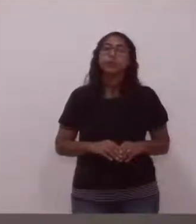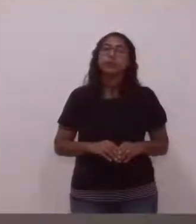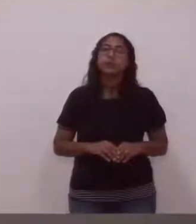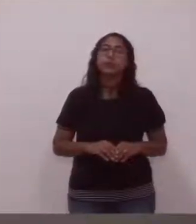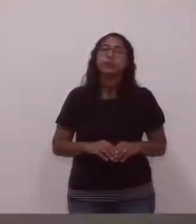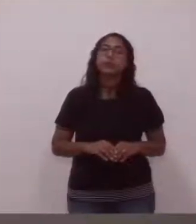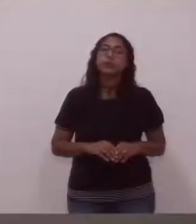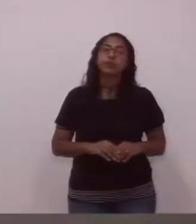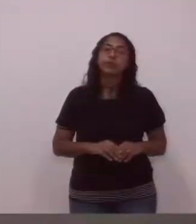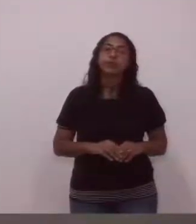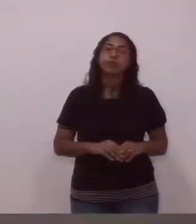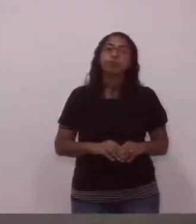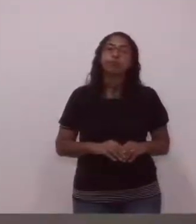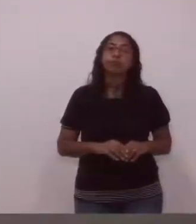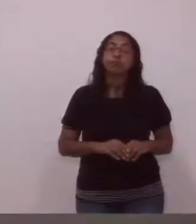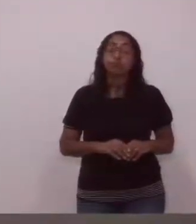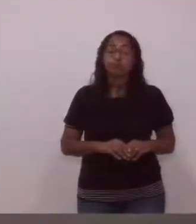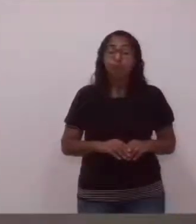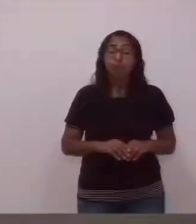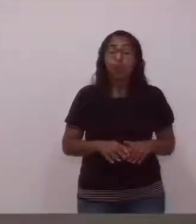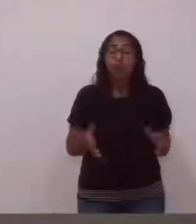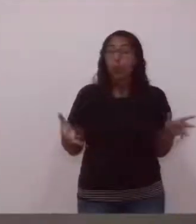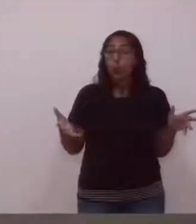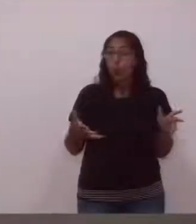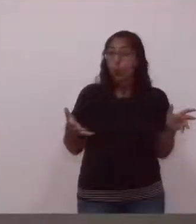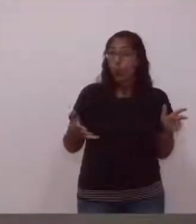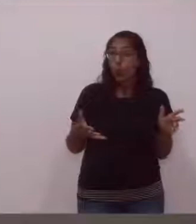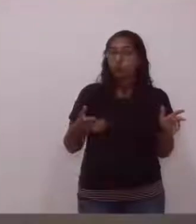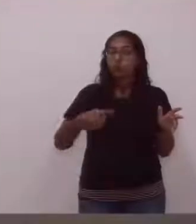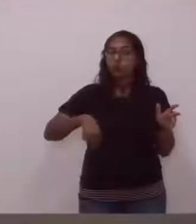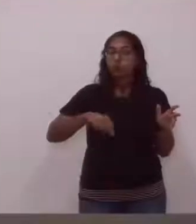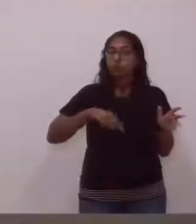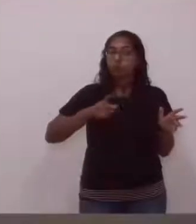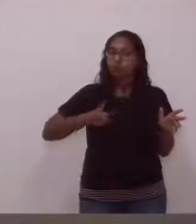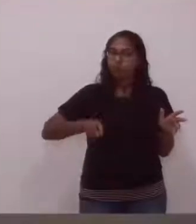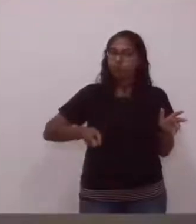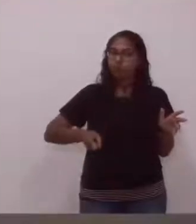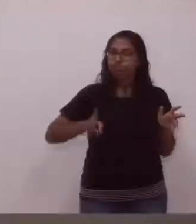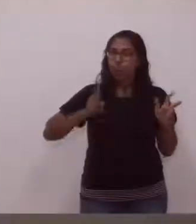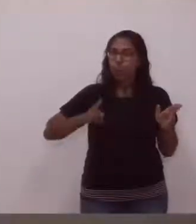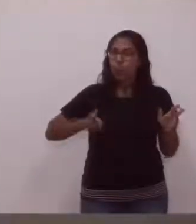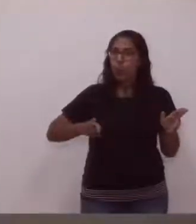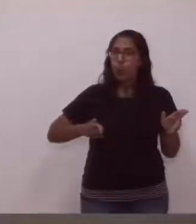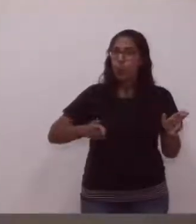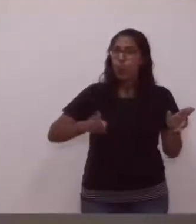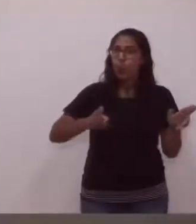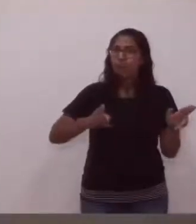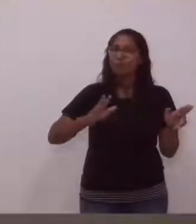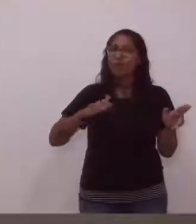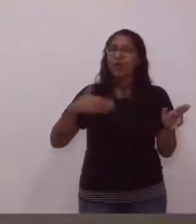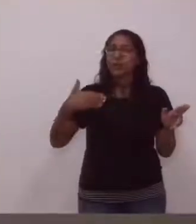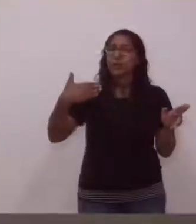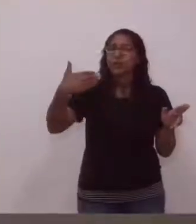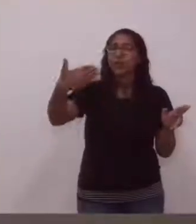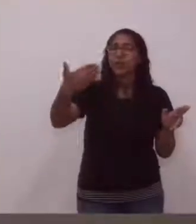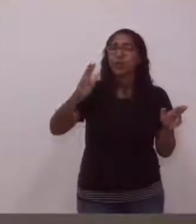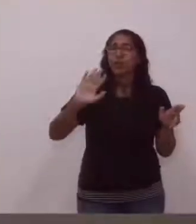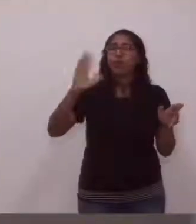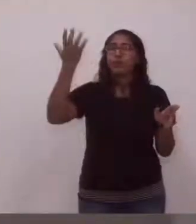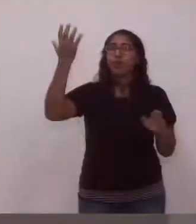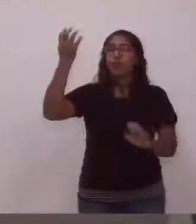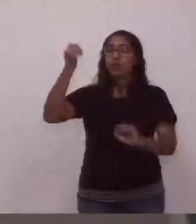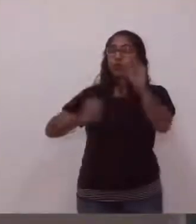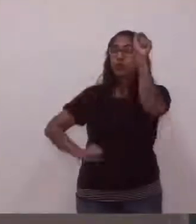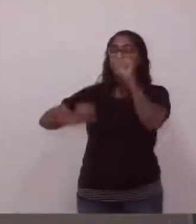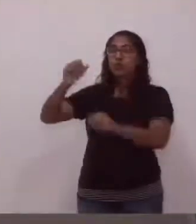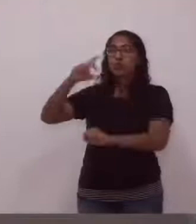Se caminharmos da forma que está sendo caminhada as coisas, nós vamos ter um desequilíbrio muito grande entre o público e o privado,